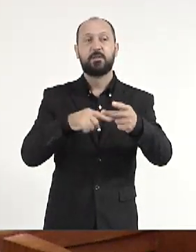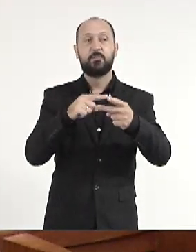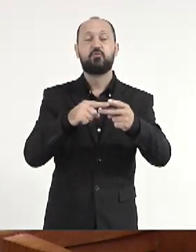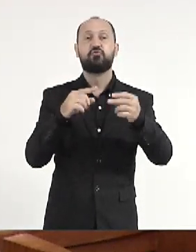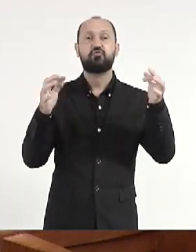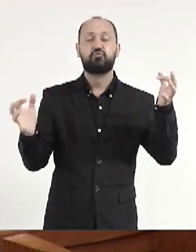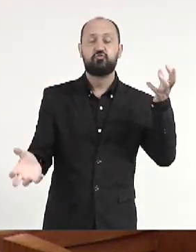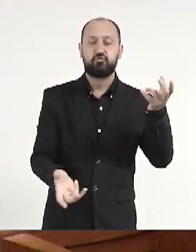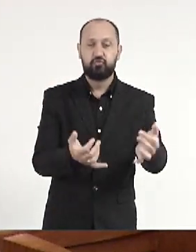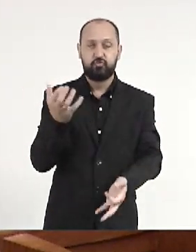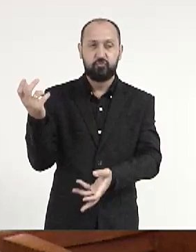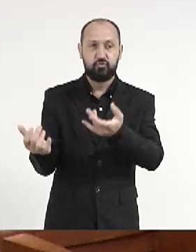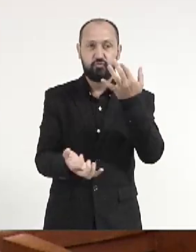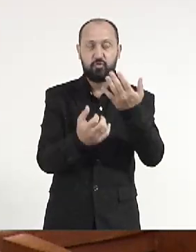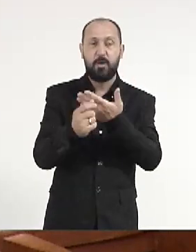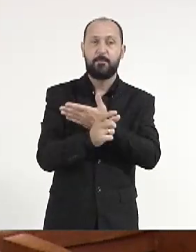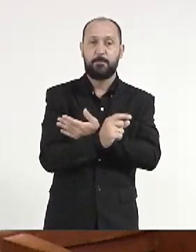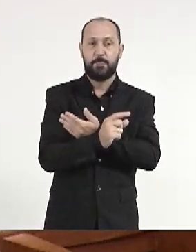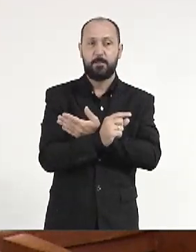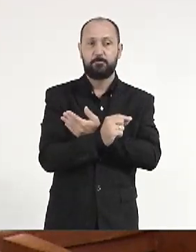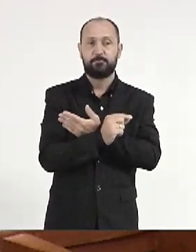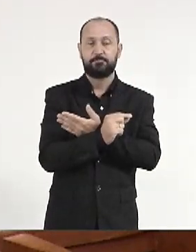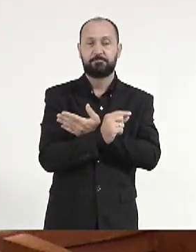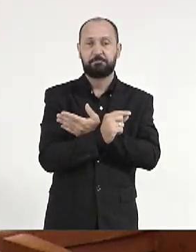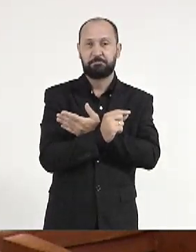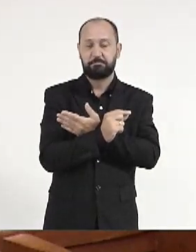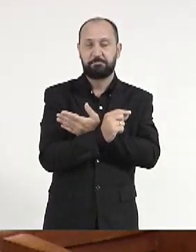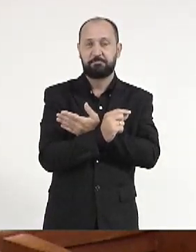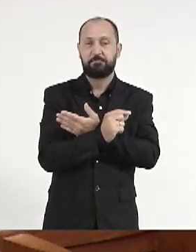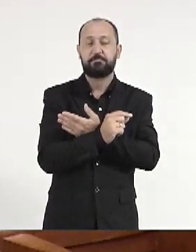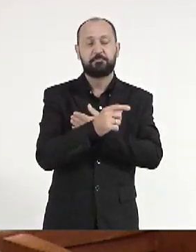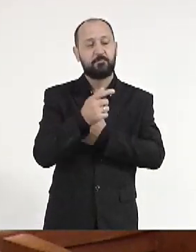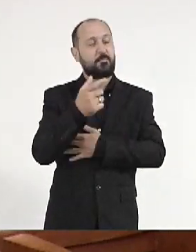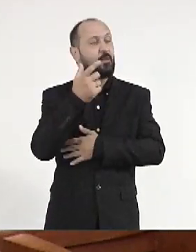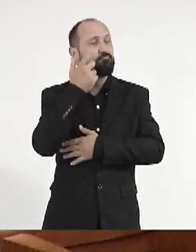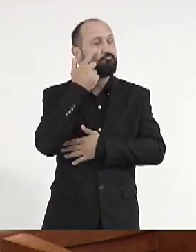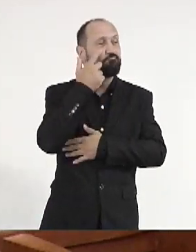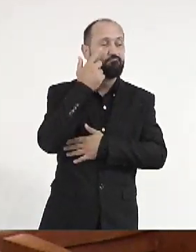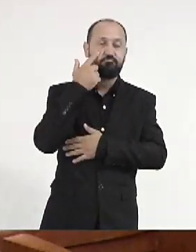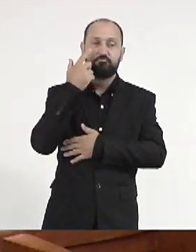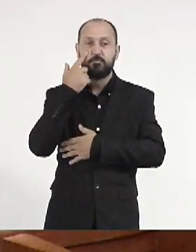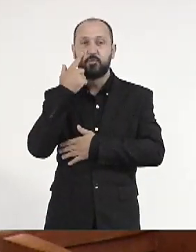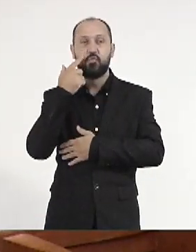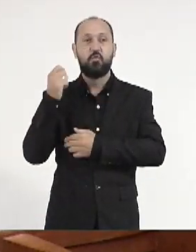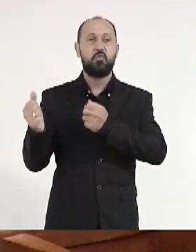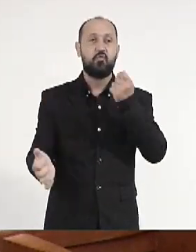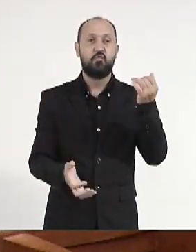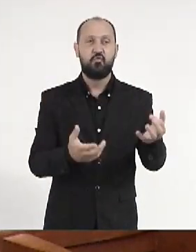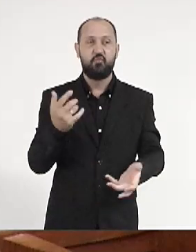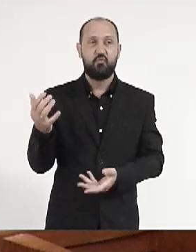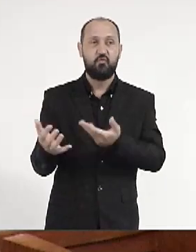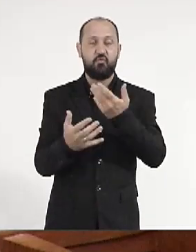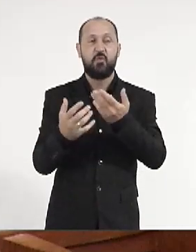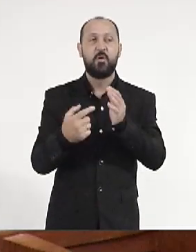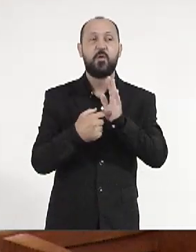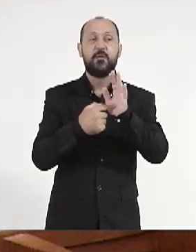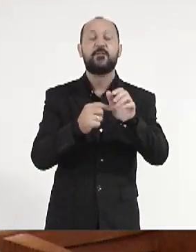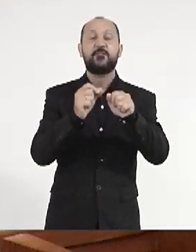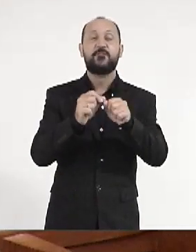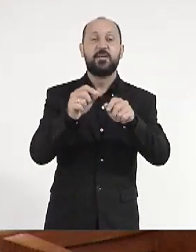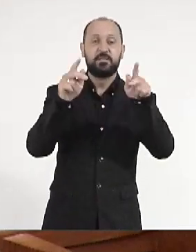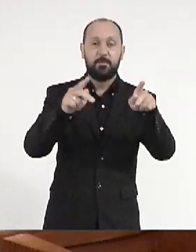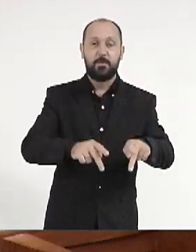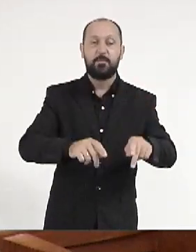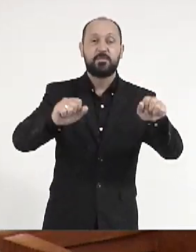fogo que pegou no Pantanal. E uma das coisas que a gente observou é que o fogo foi quem colocou a população